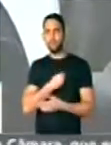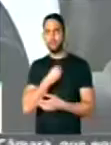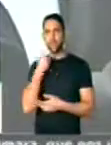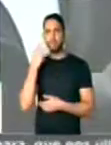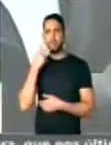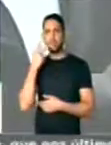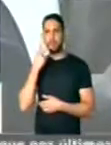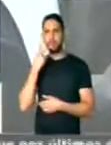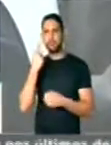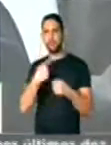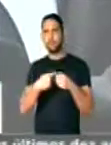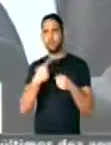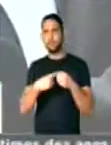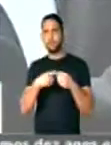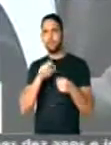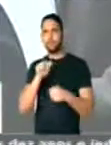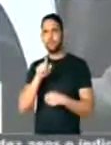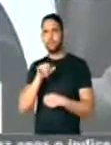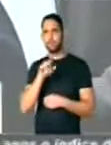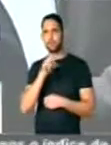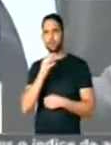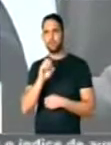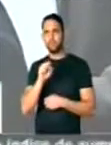como vereador da cidade de Igaraçu.